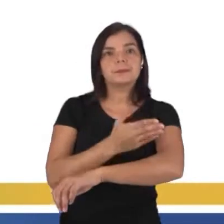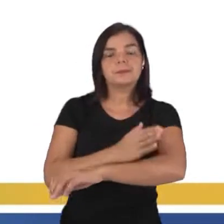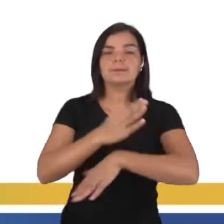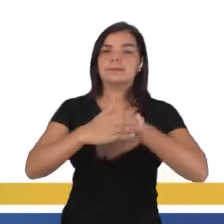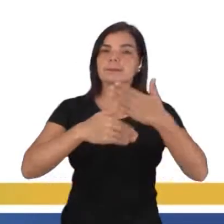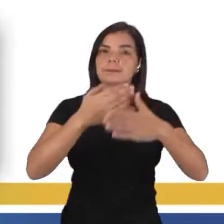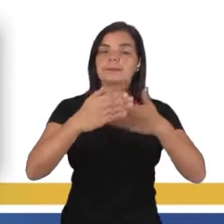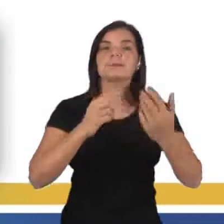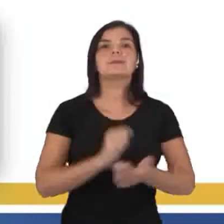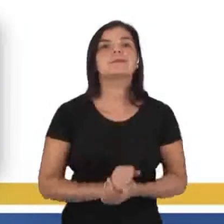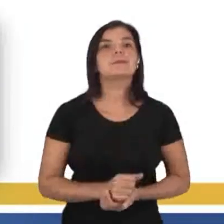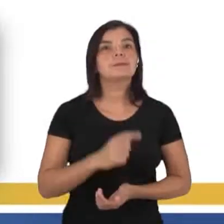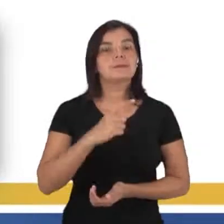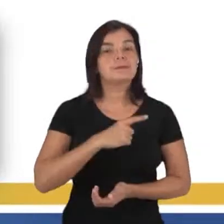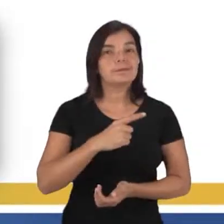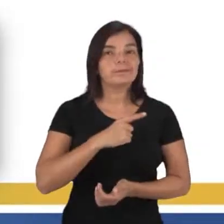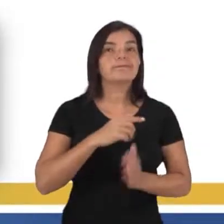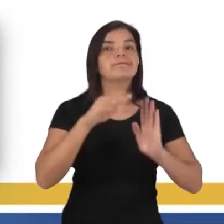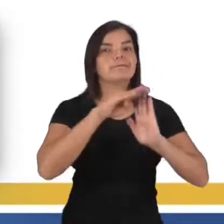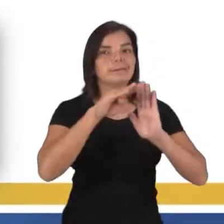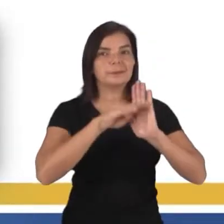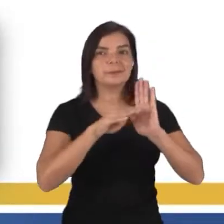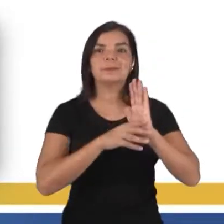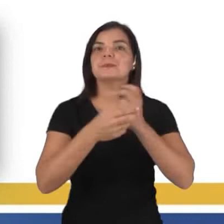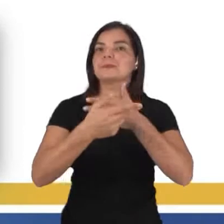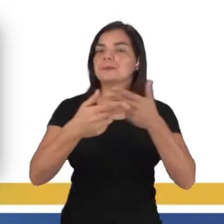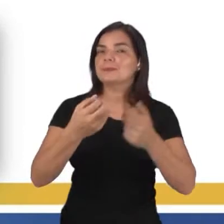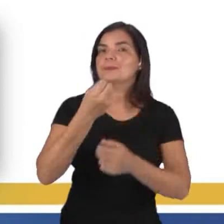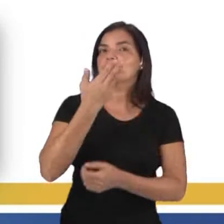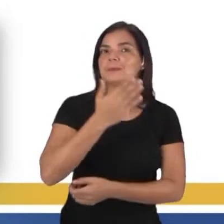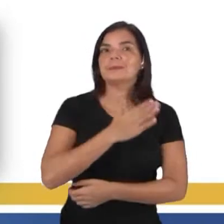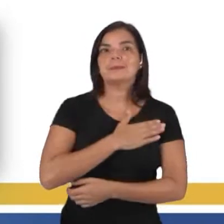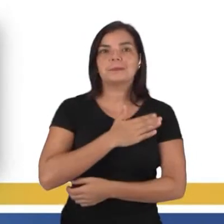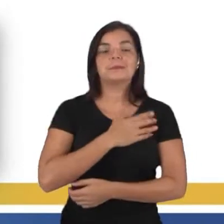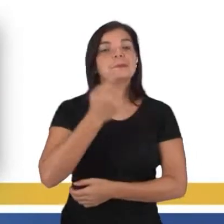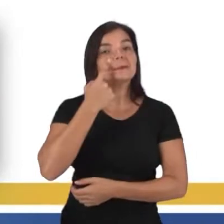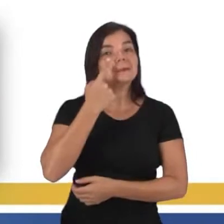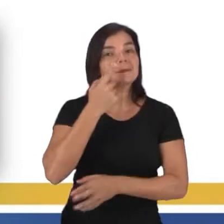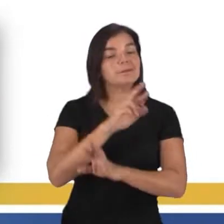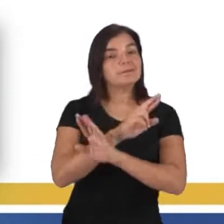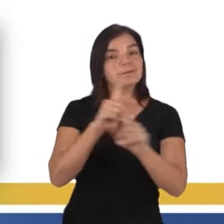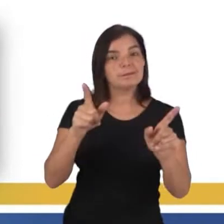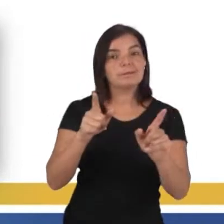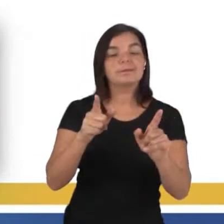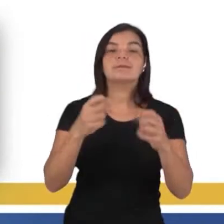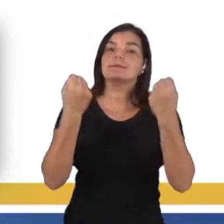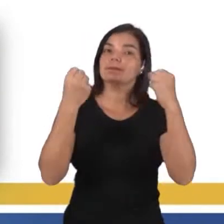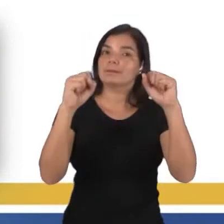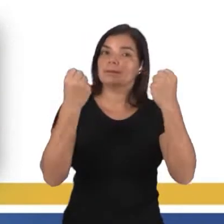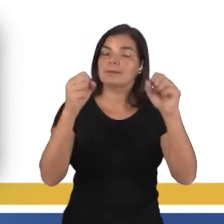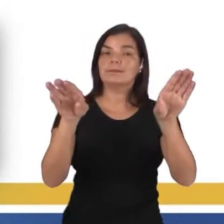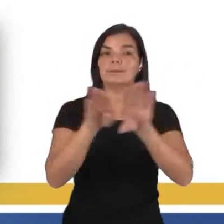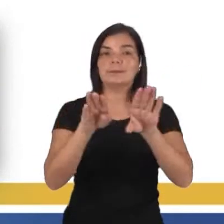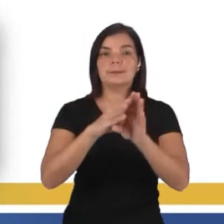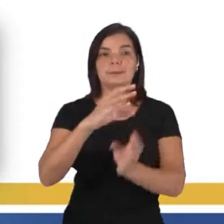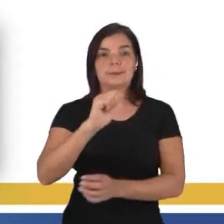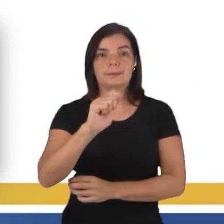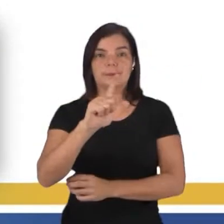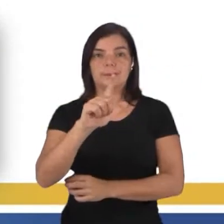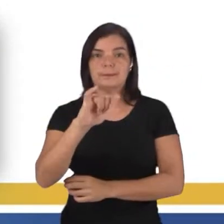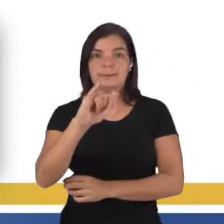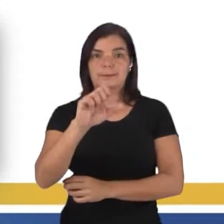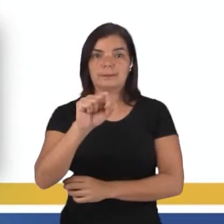assim sucessivamente. A gente tem muitos benefícios, né? E a gente vai ver a diferença entre o treinamento funcional e a calistenia, que